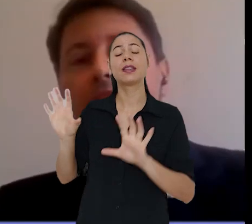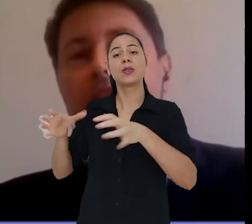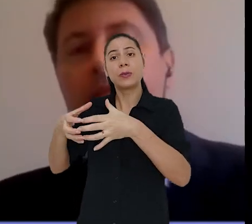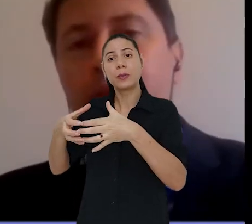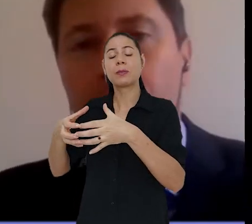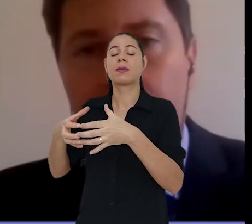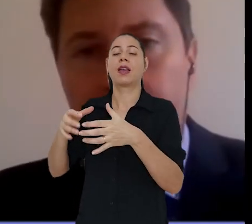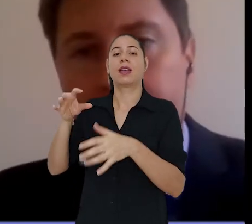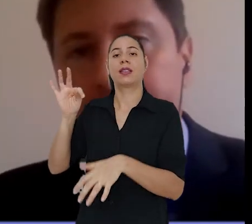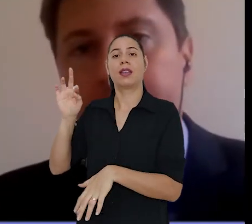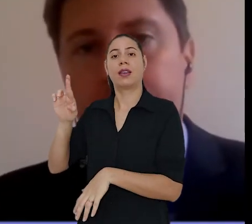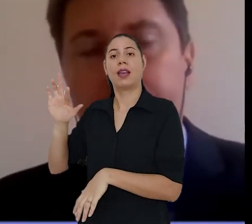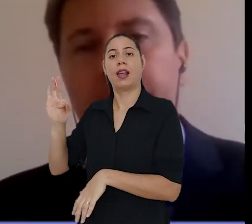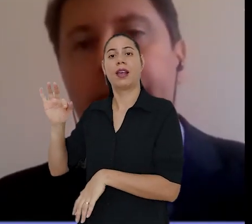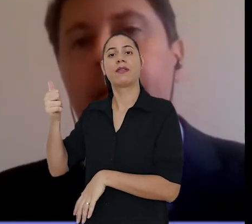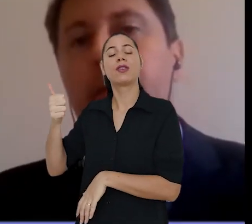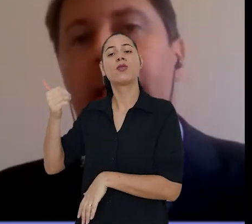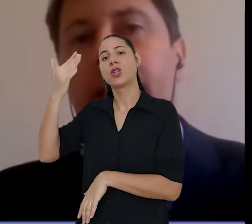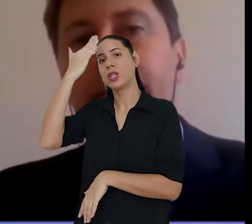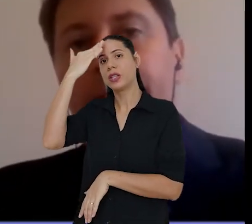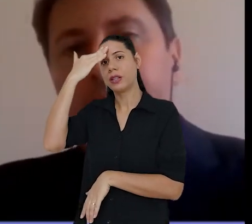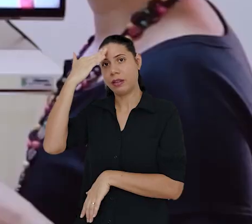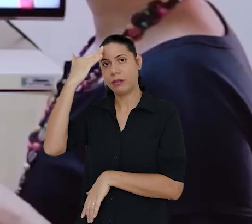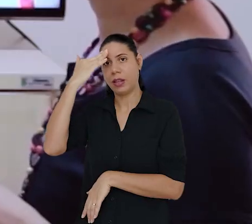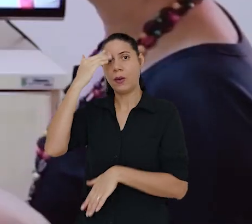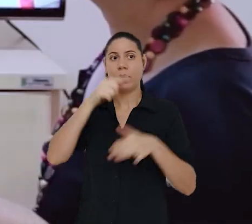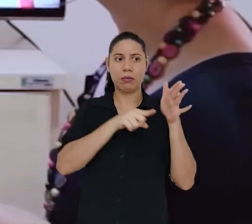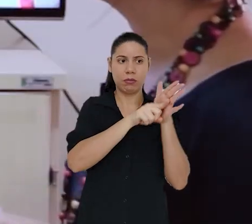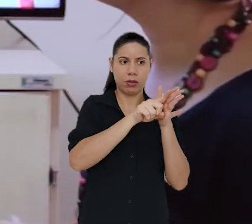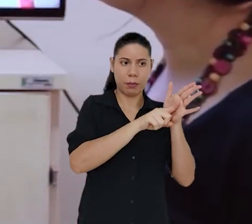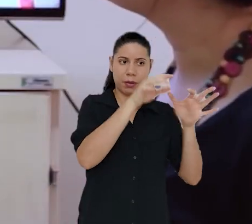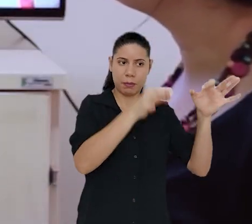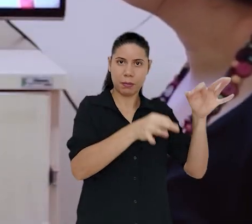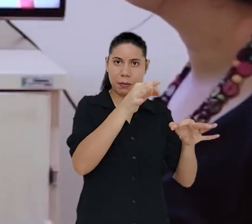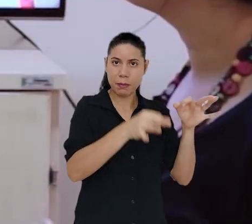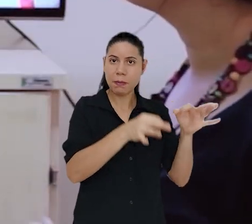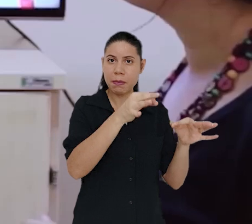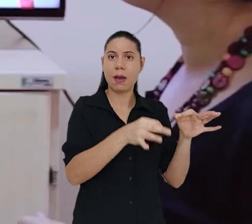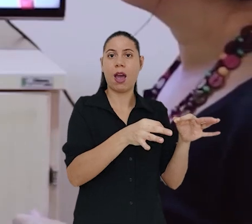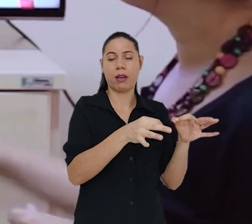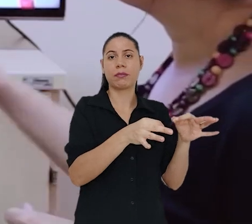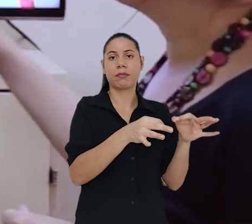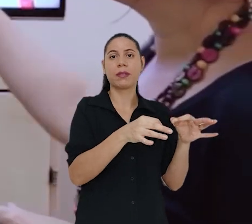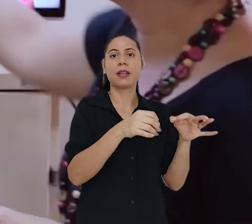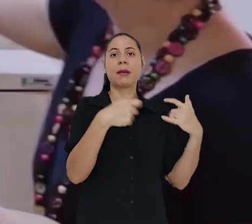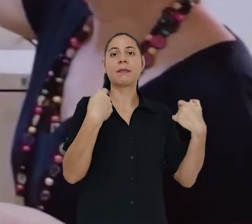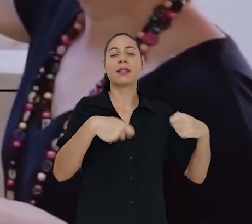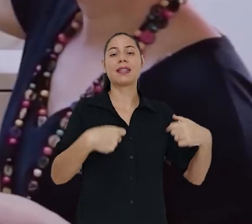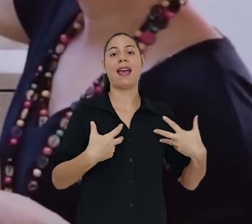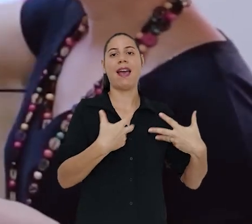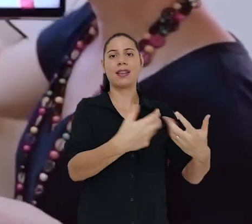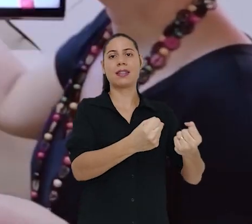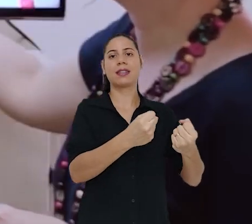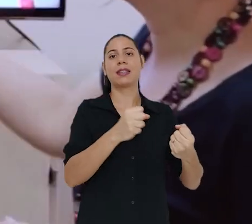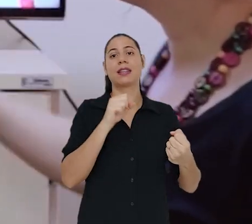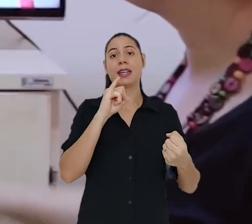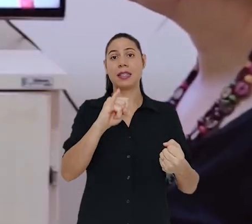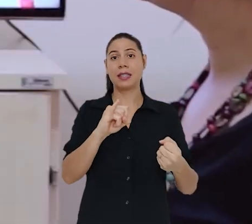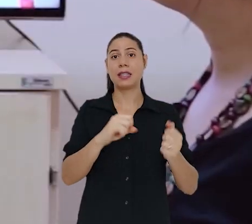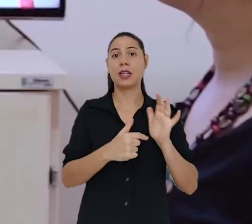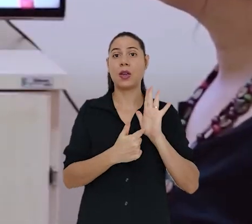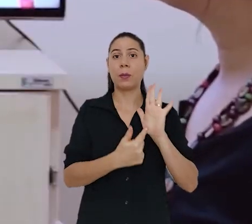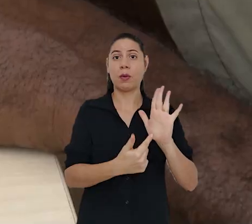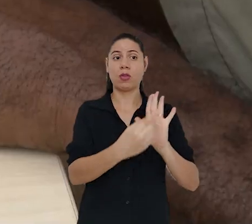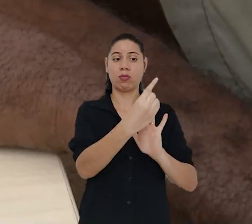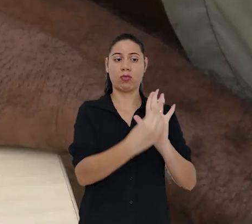a quinta turma do TRF1 entendeu que as conclusões da perícia judicial, realizada por terceiro imparcial, devem ser acatadas